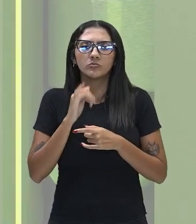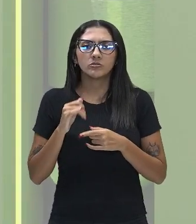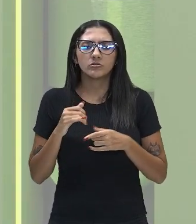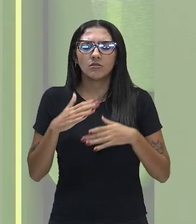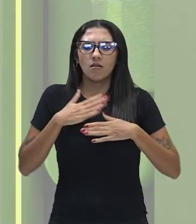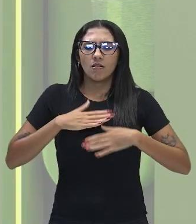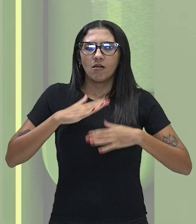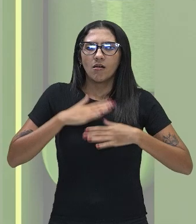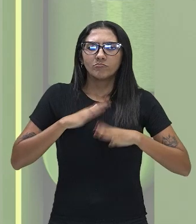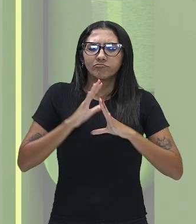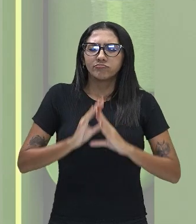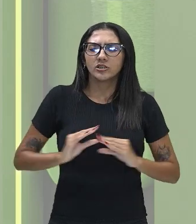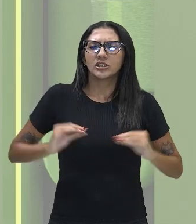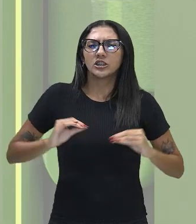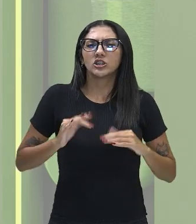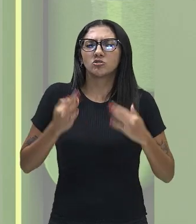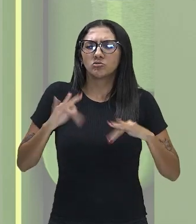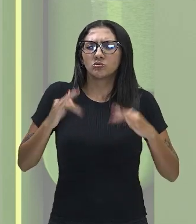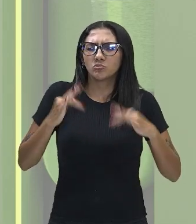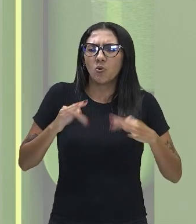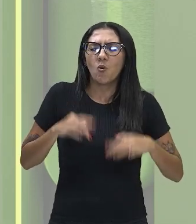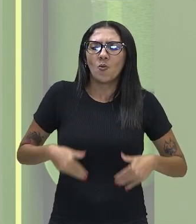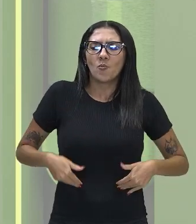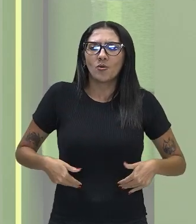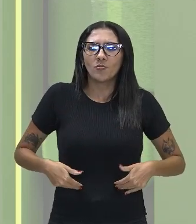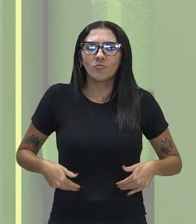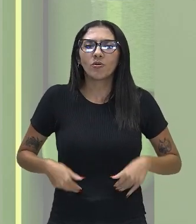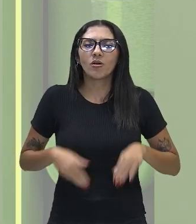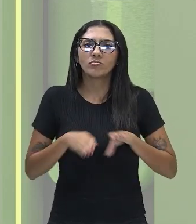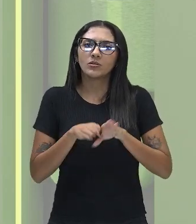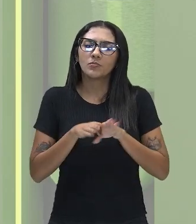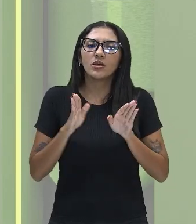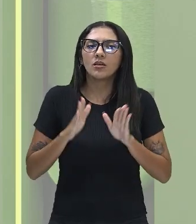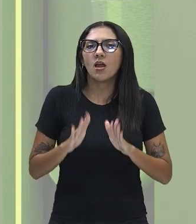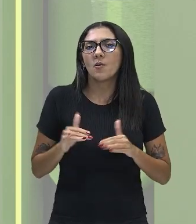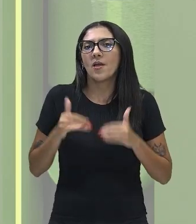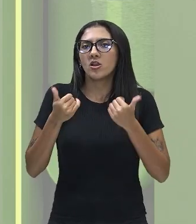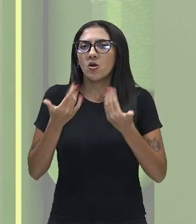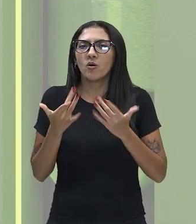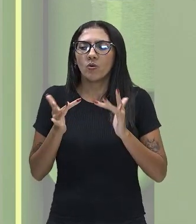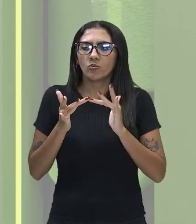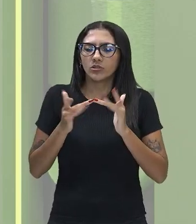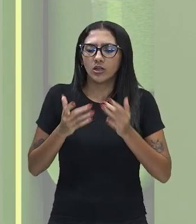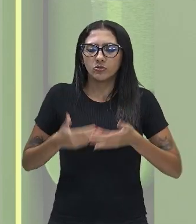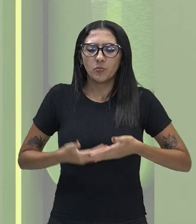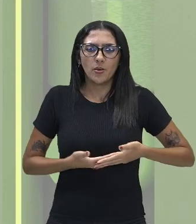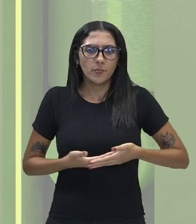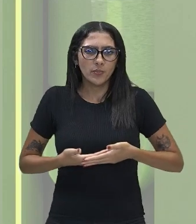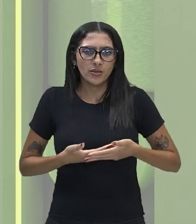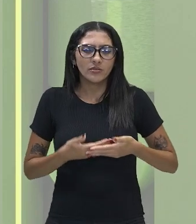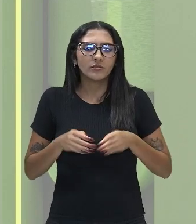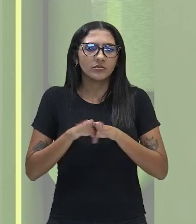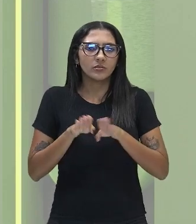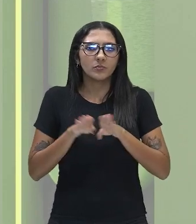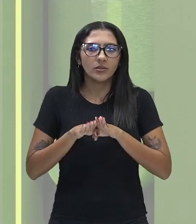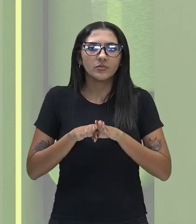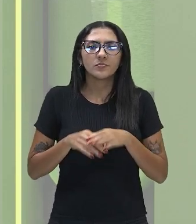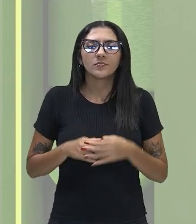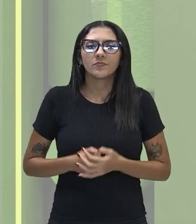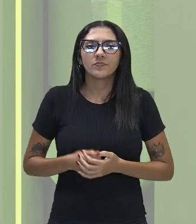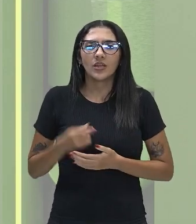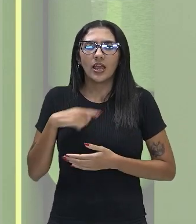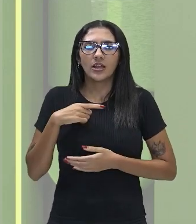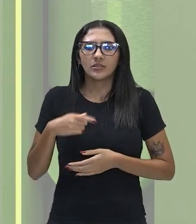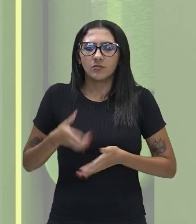né, e facilitar também o impacto para a criança, para que ela chegue no mundo, né,